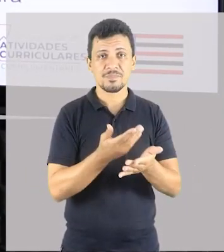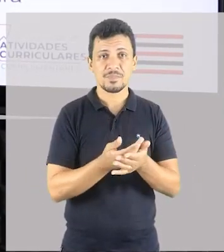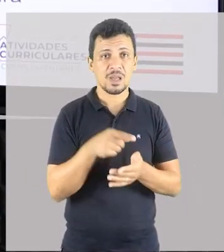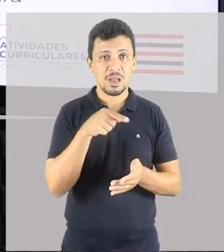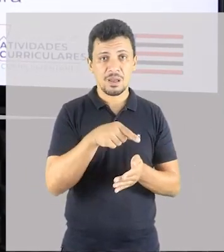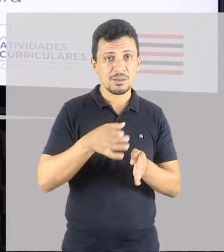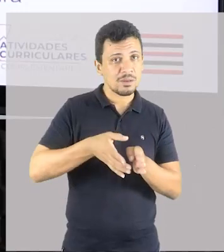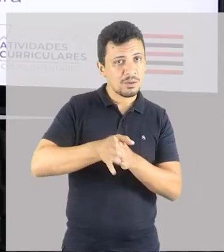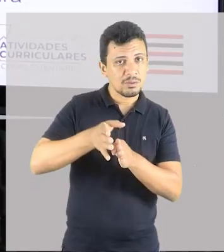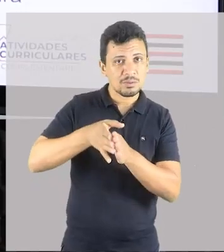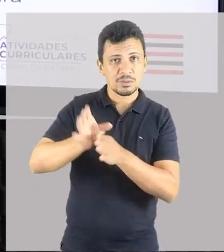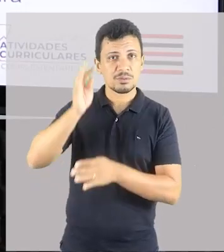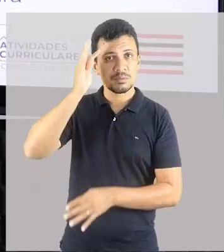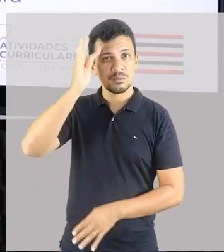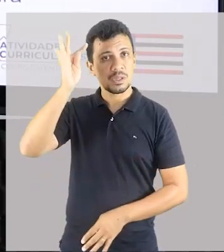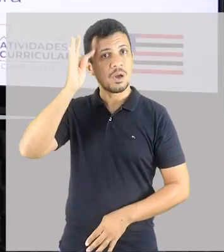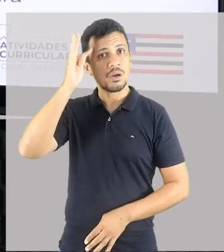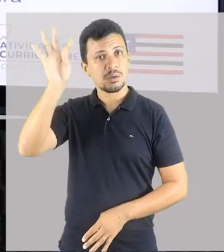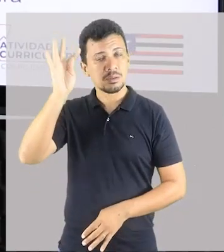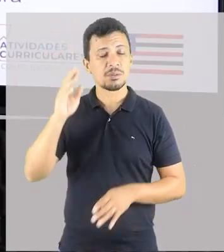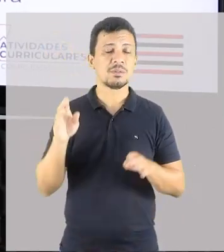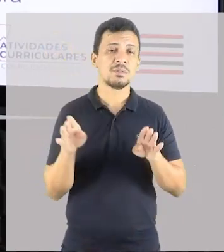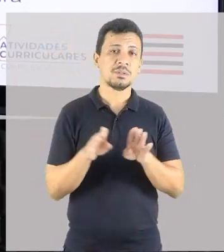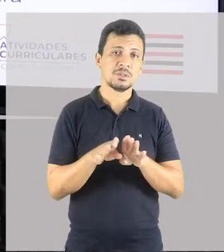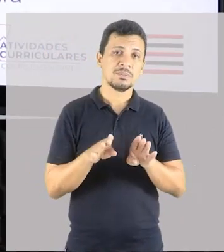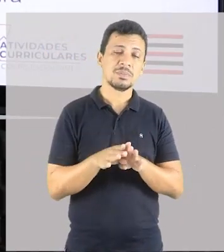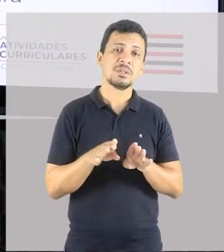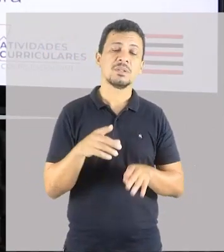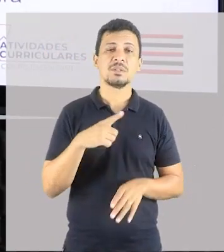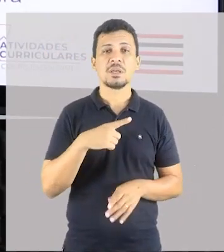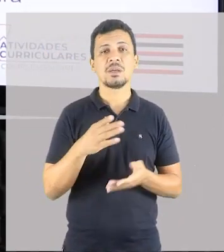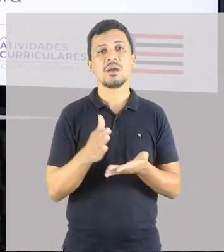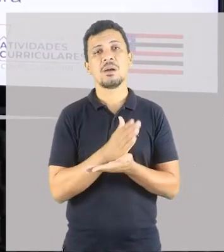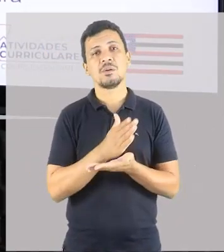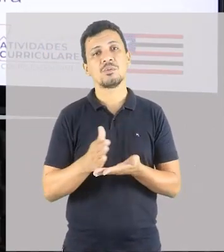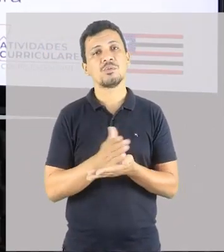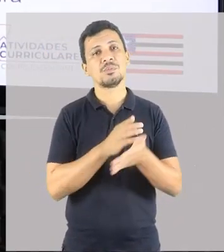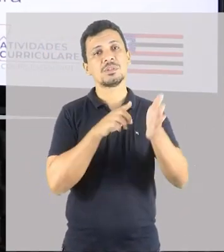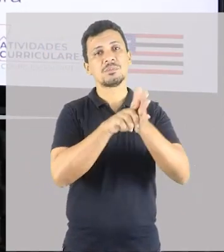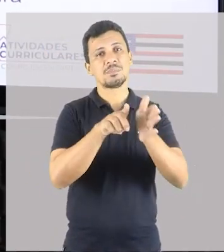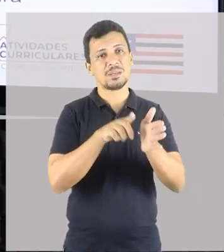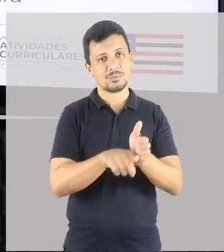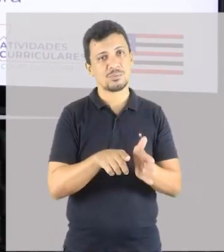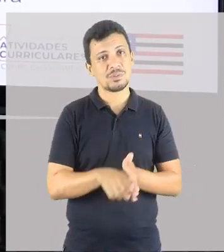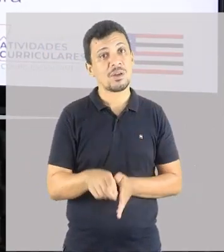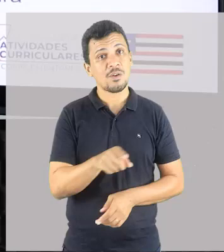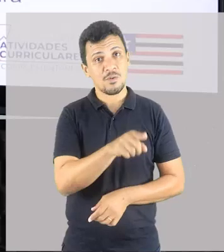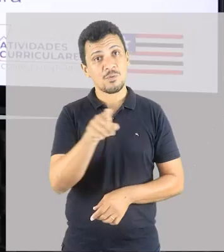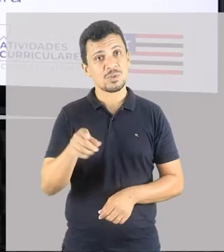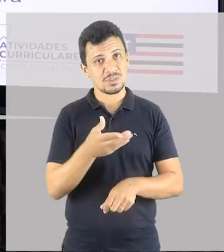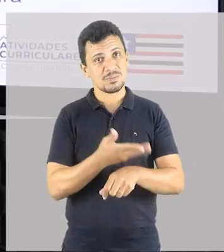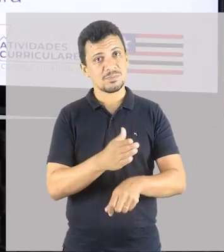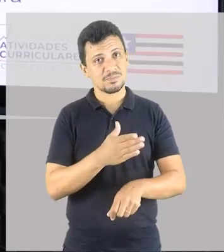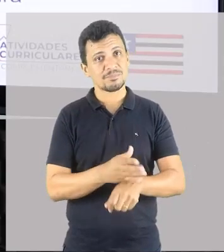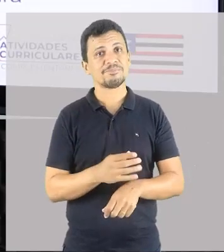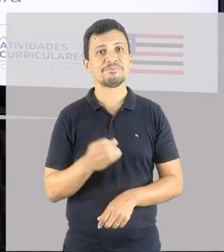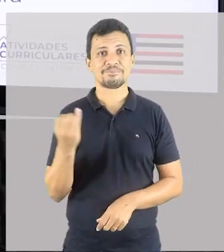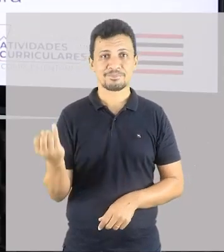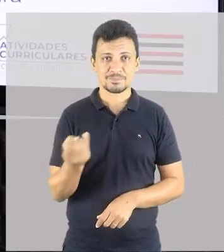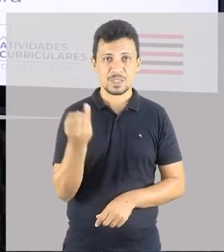as orientações teóricas e, além das orientações teóricas, você ainda tem algumas questões para você praticar. É importante, porque